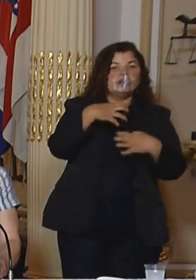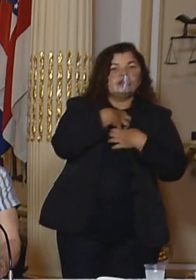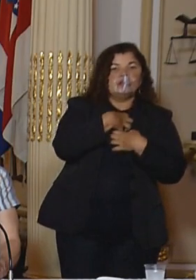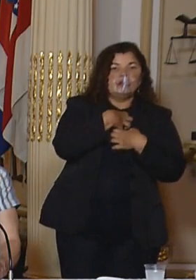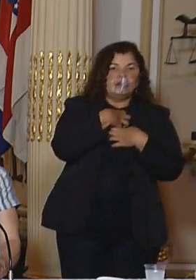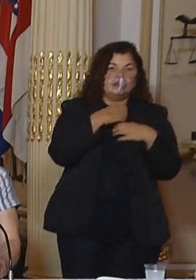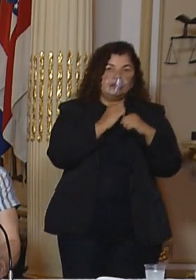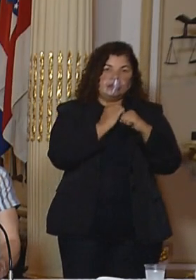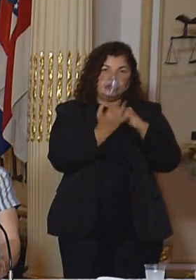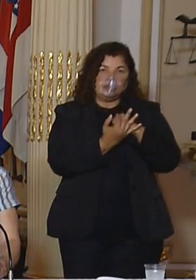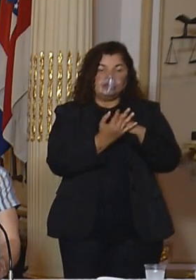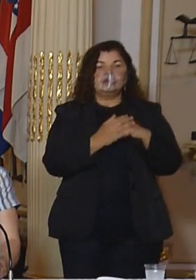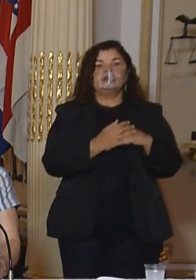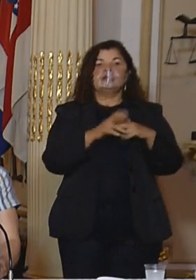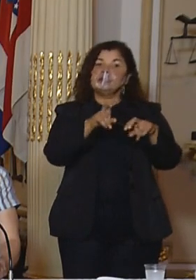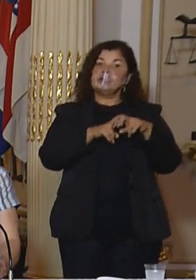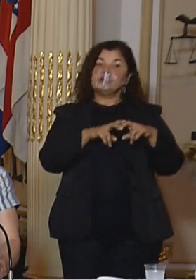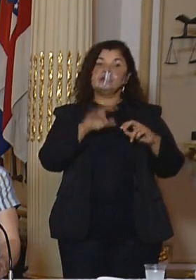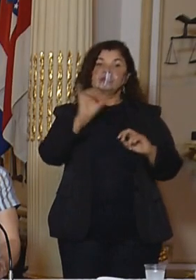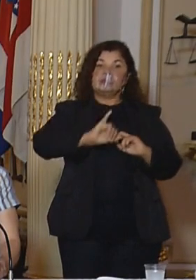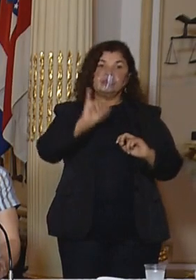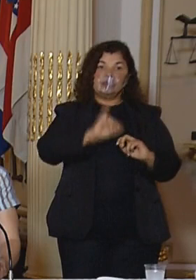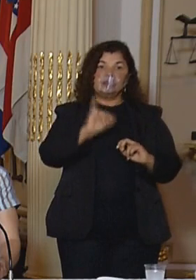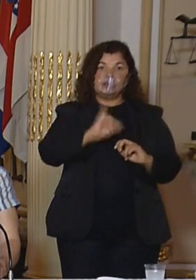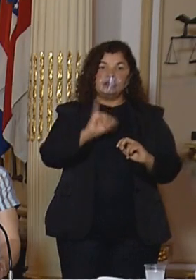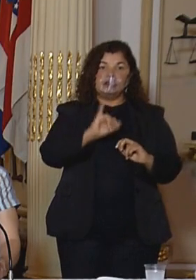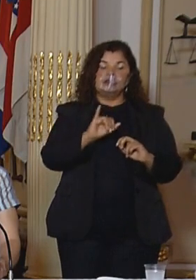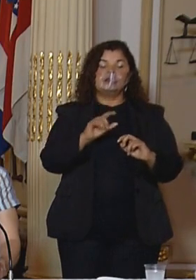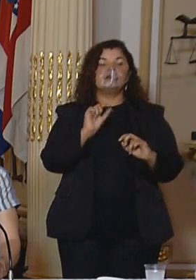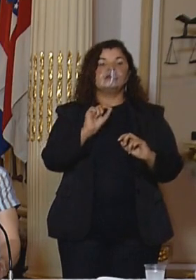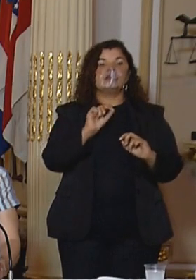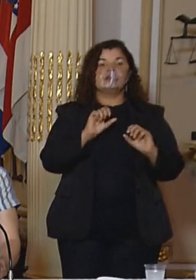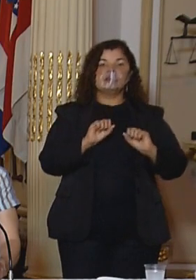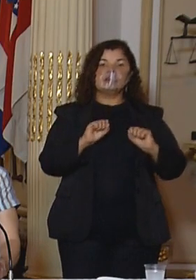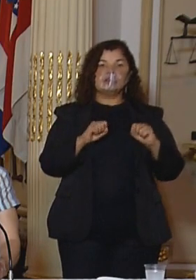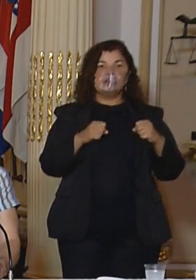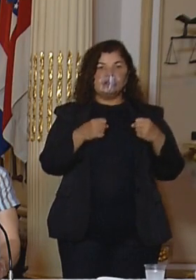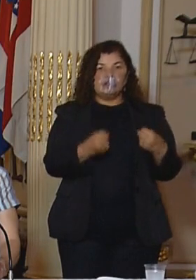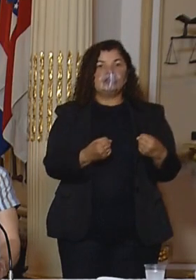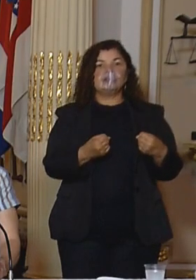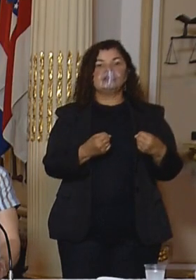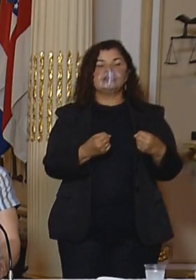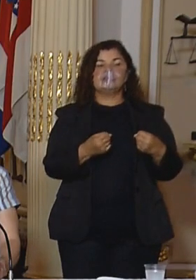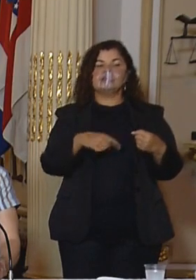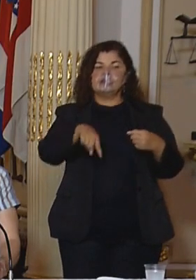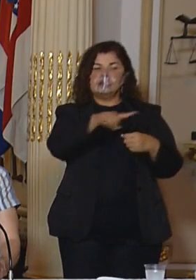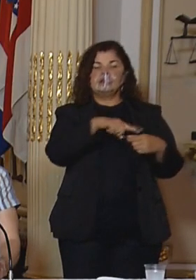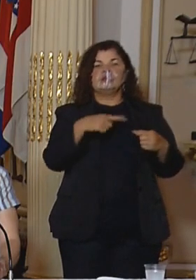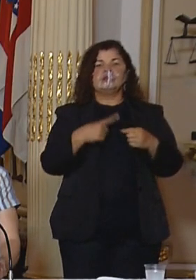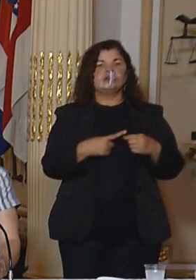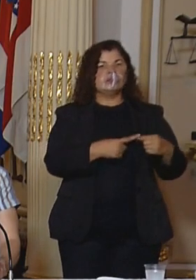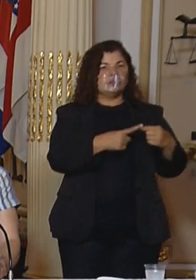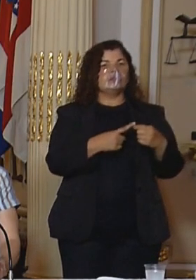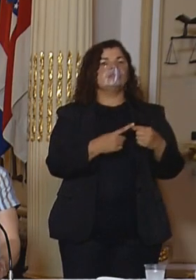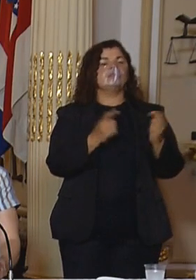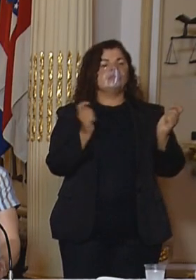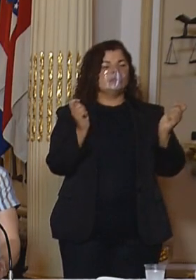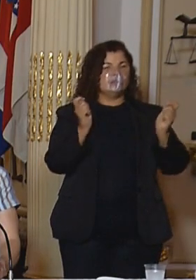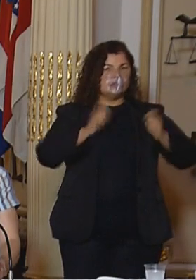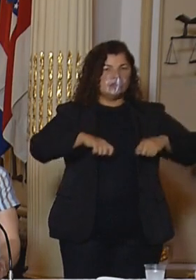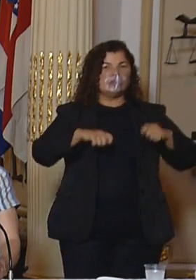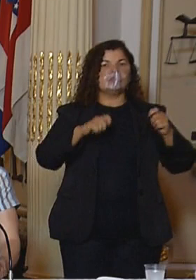Então, é muito importante também esse esforço para dotar os municípios de uma maior